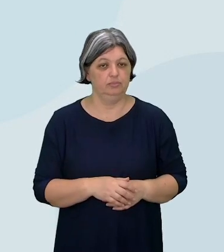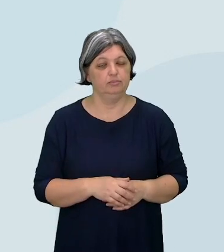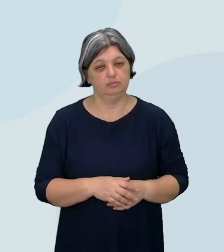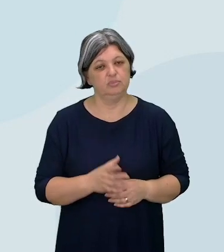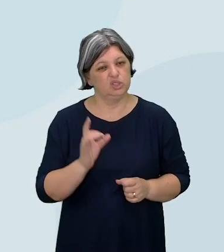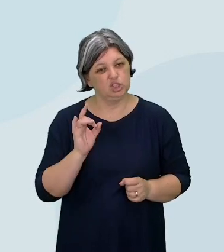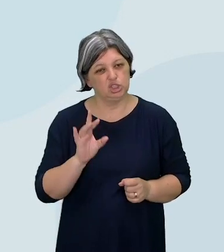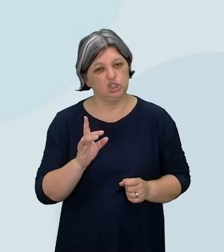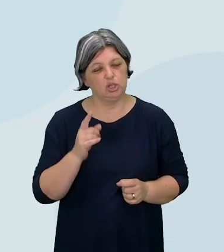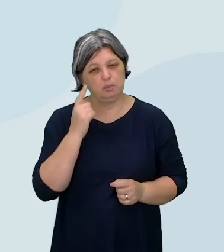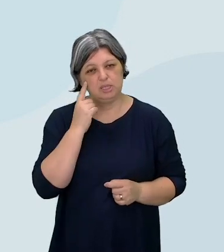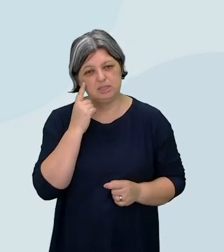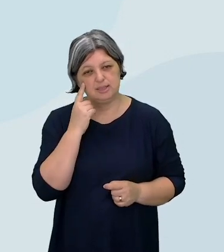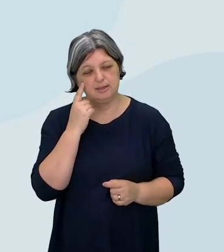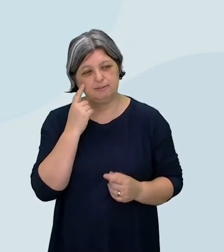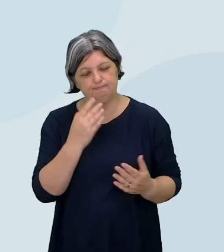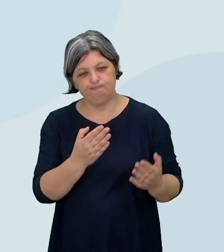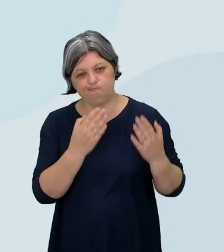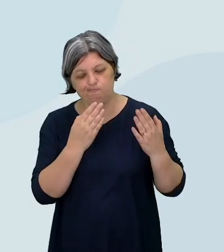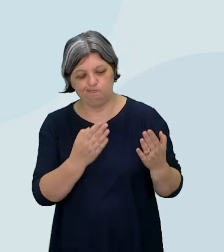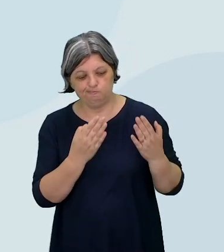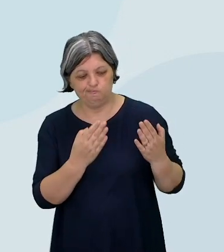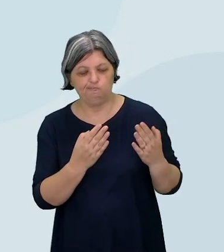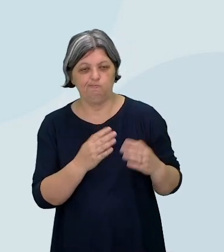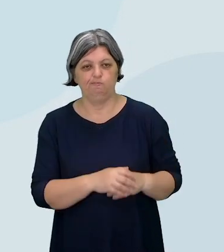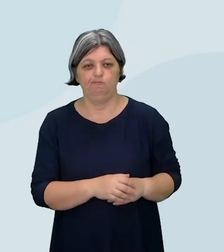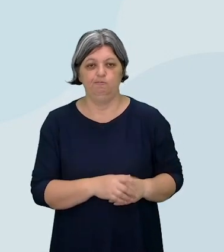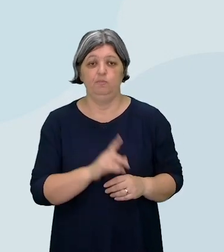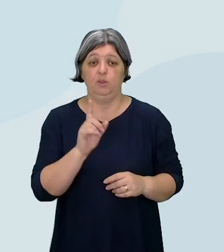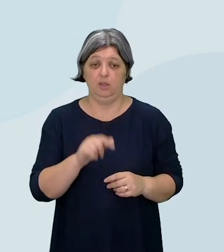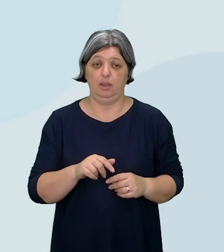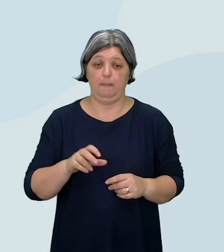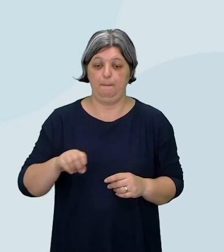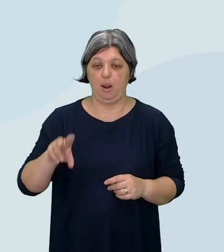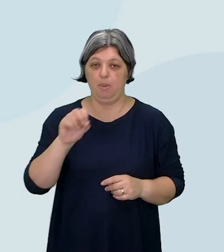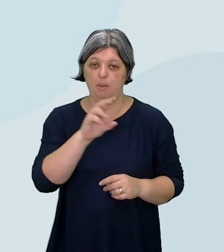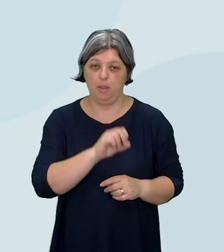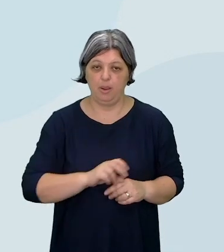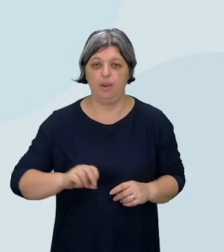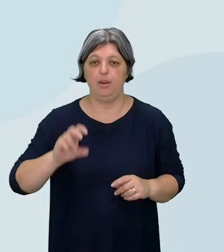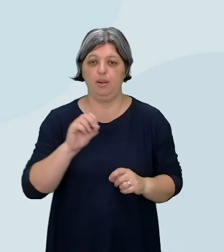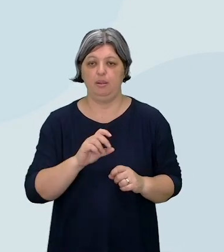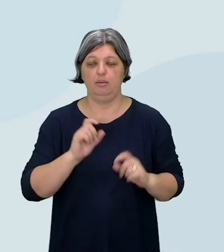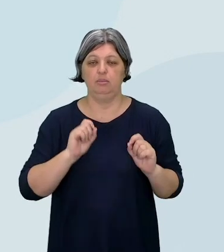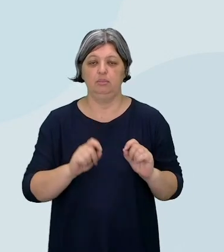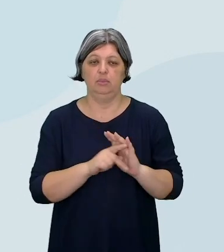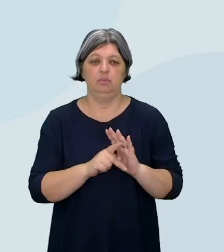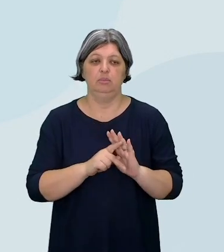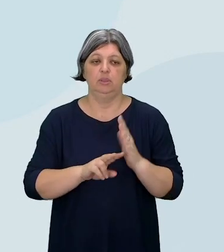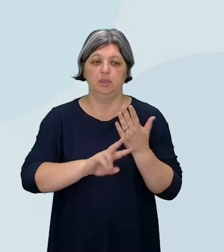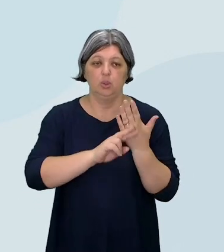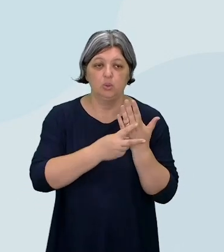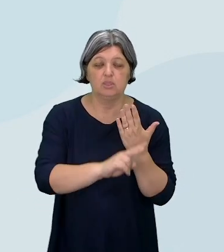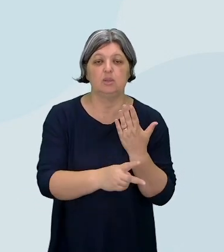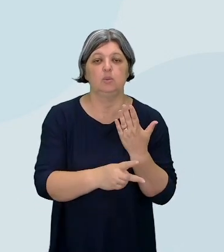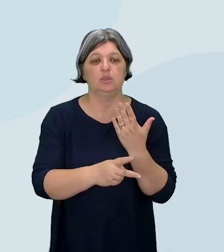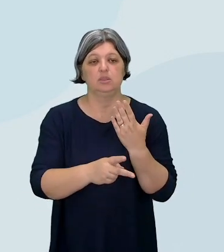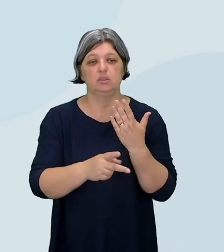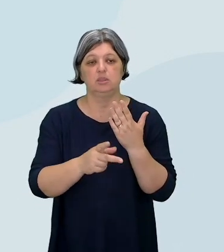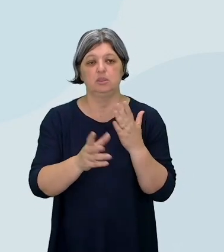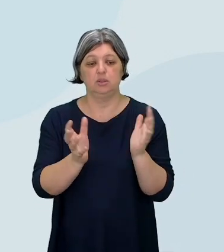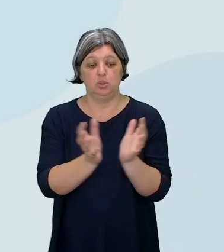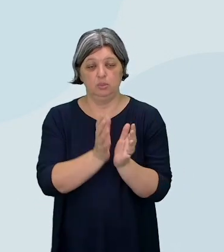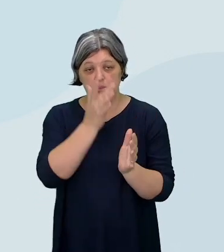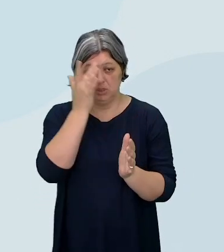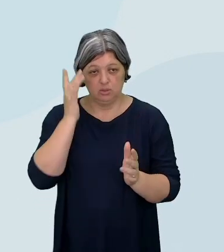C, suspeita-se de que o envenenamento pudesse ser consequência de atividade garimpeira.